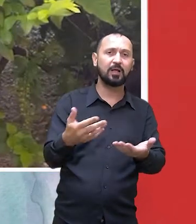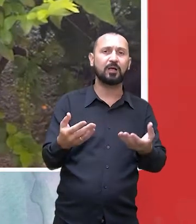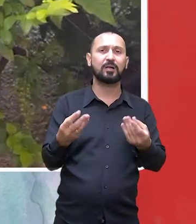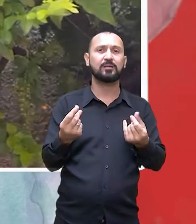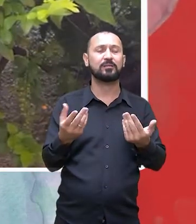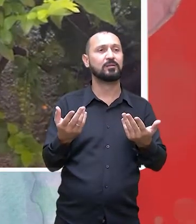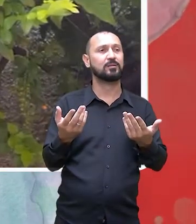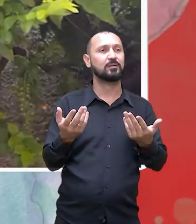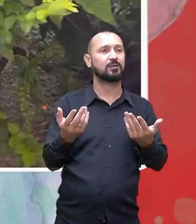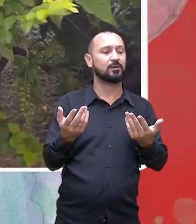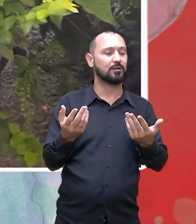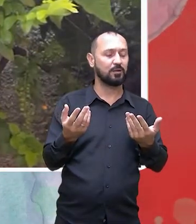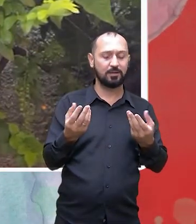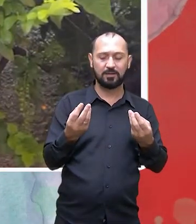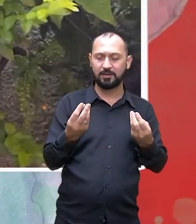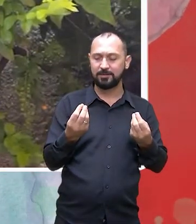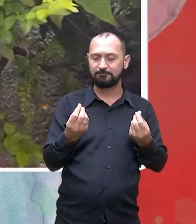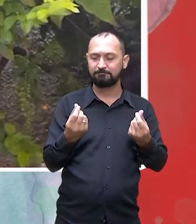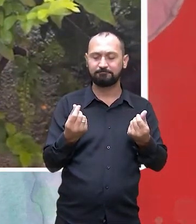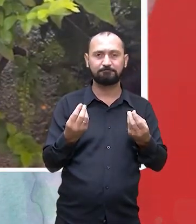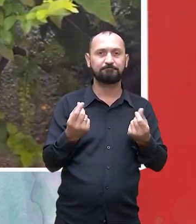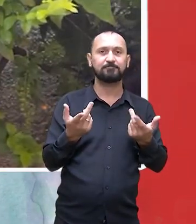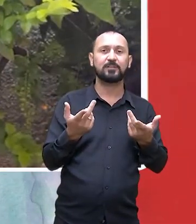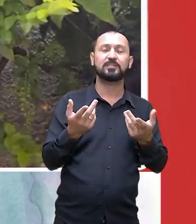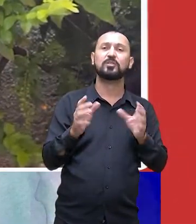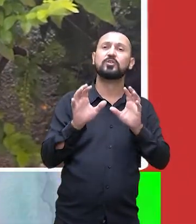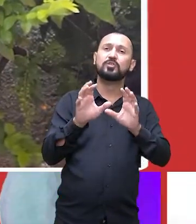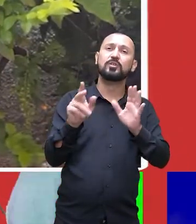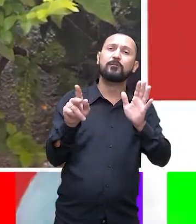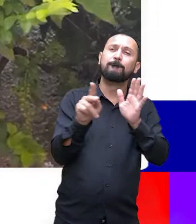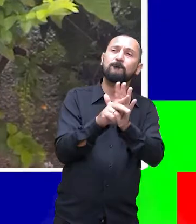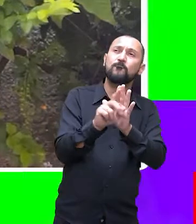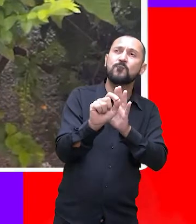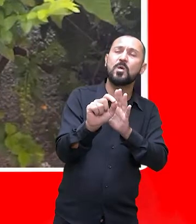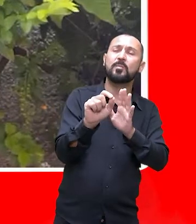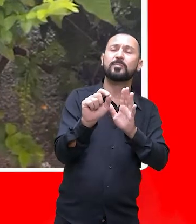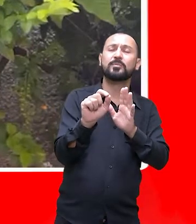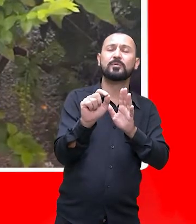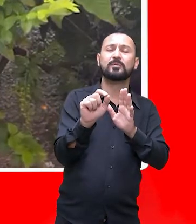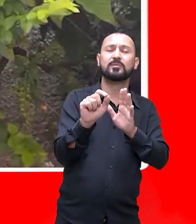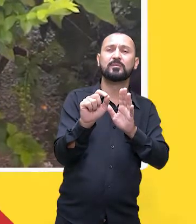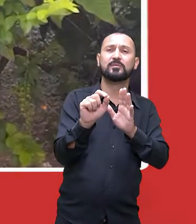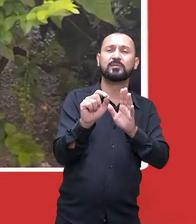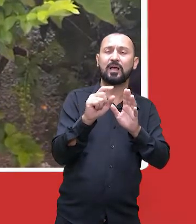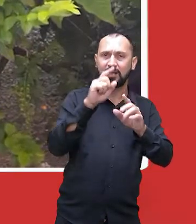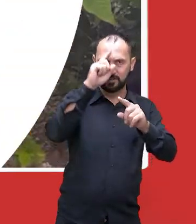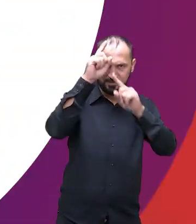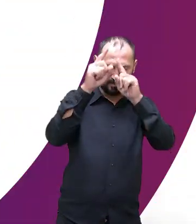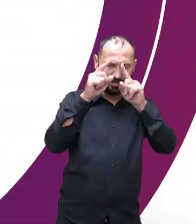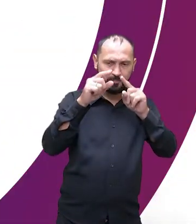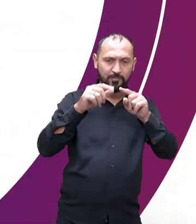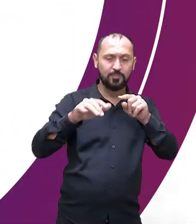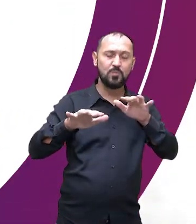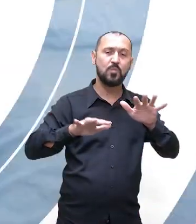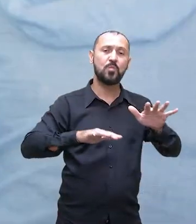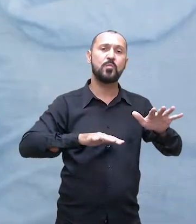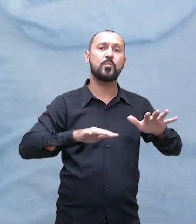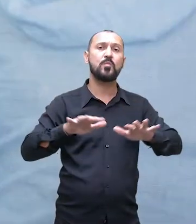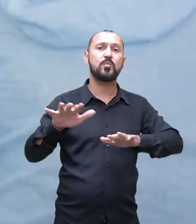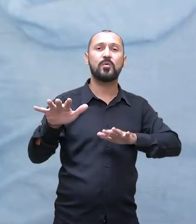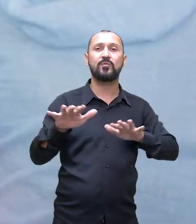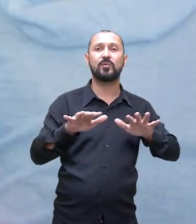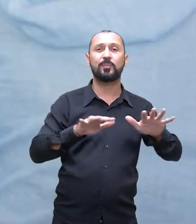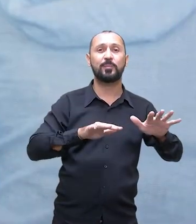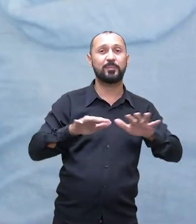dos bailarinos, essa faceta da criação para trazer, mesmo para o movimento que